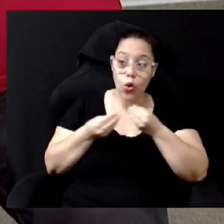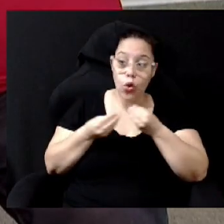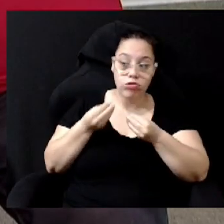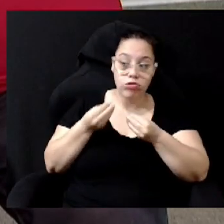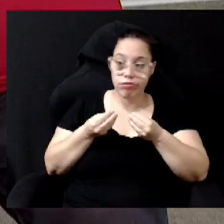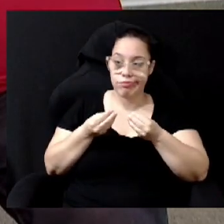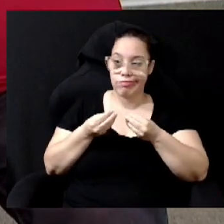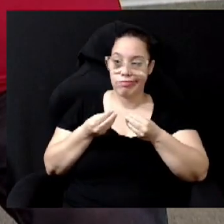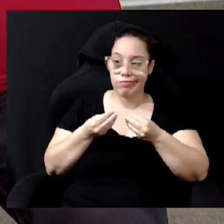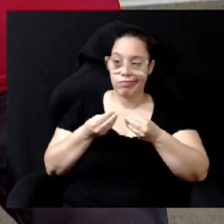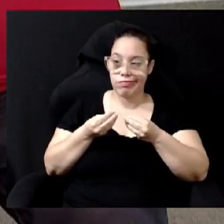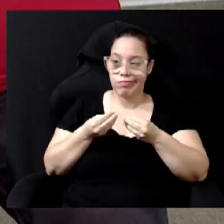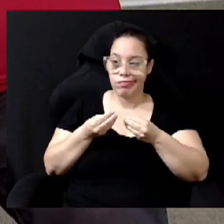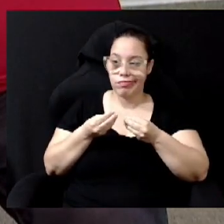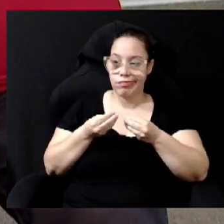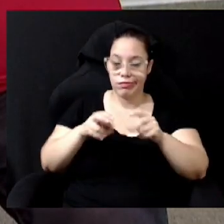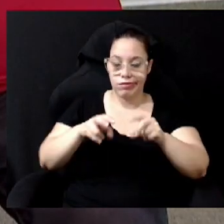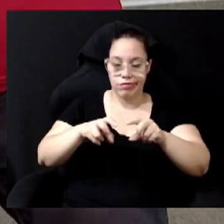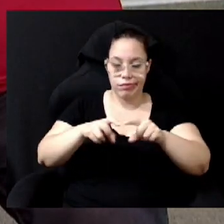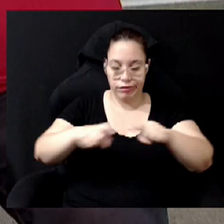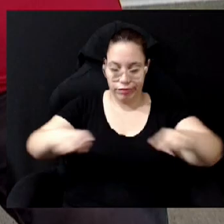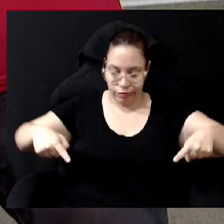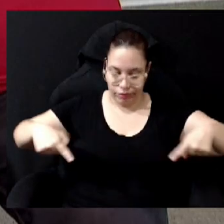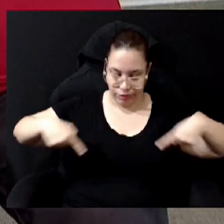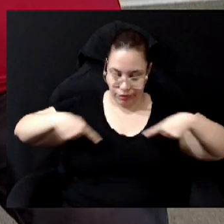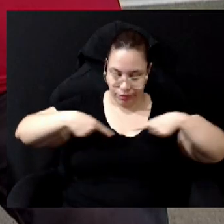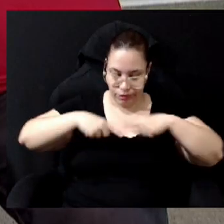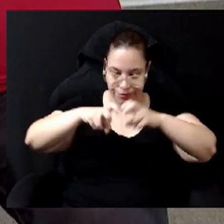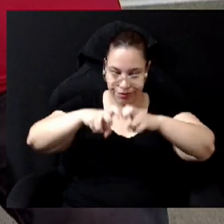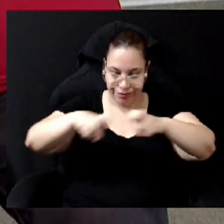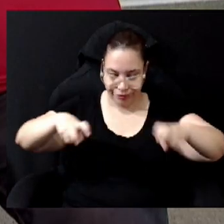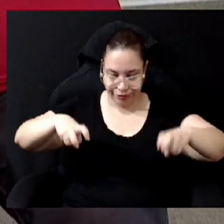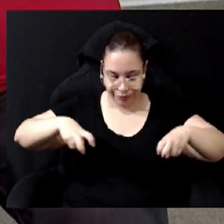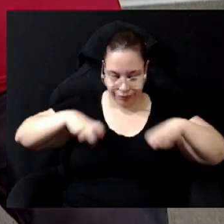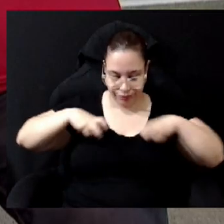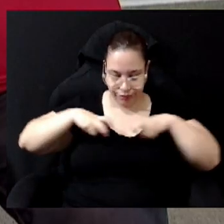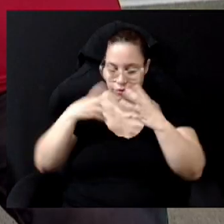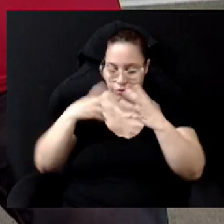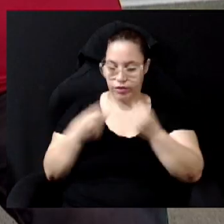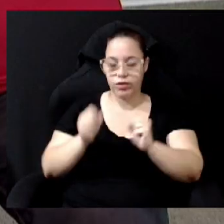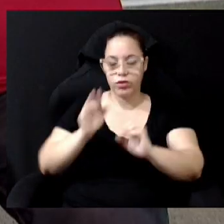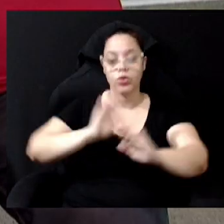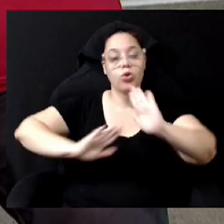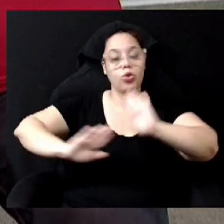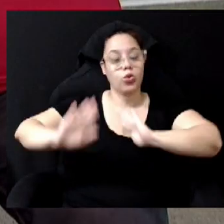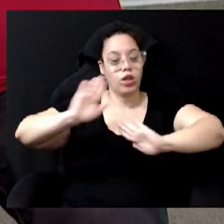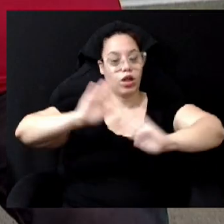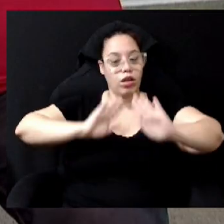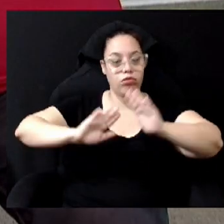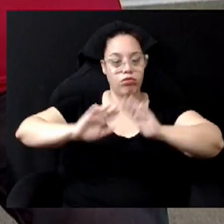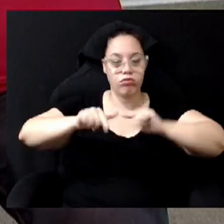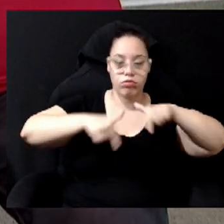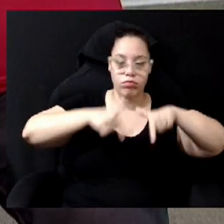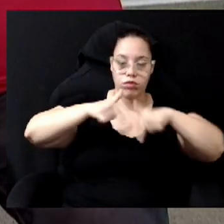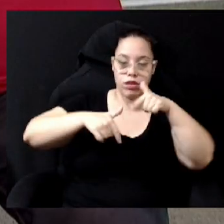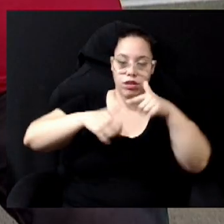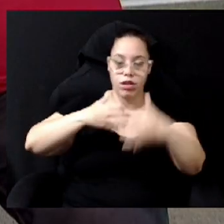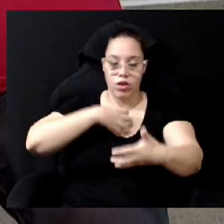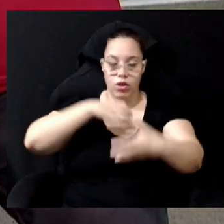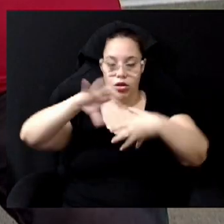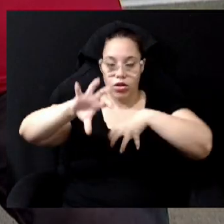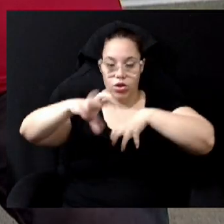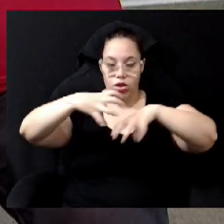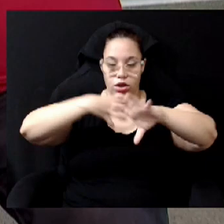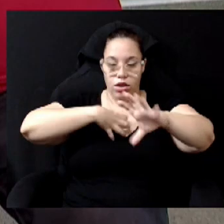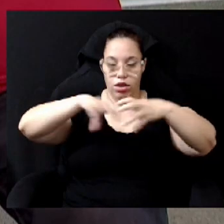que isso, o círculo é um espaço que a gente faz o processo de acolhimento, de cuidado, trabalhando a questão da empatia, do respeito, da